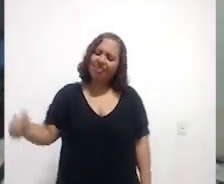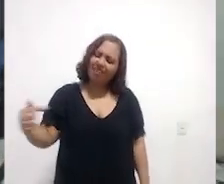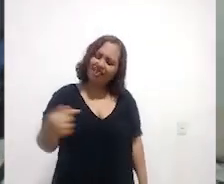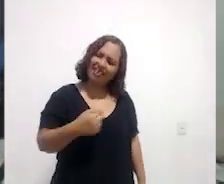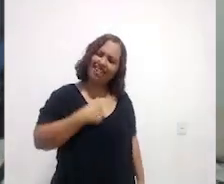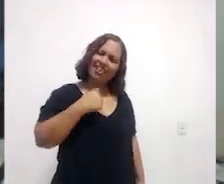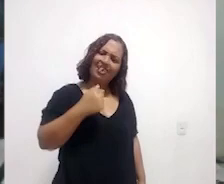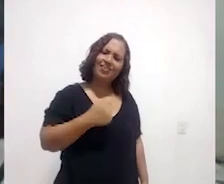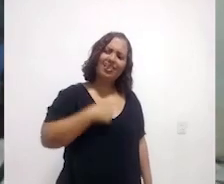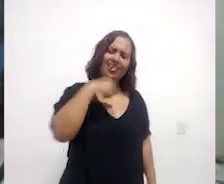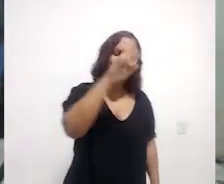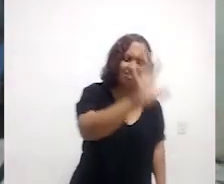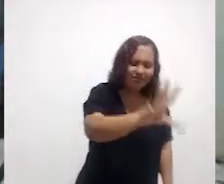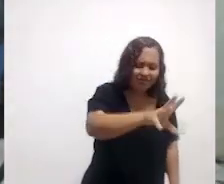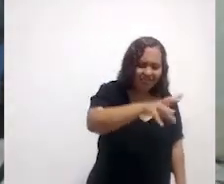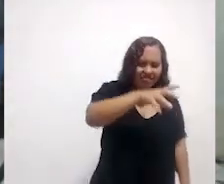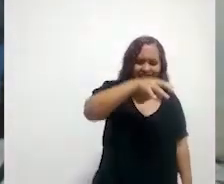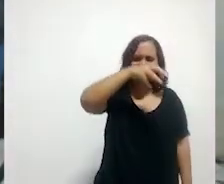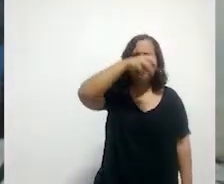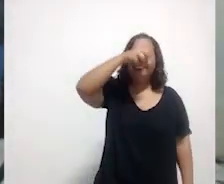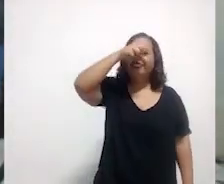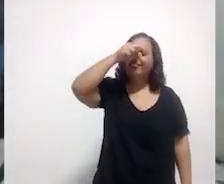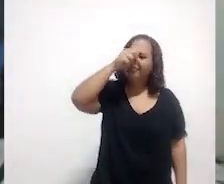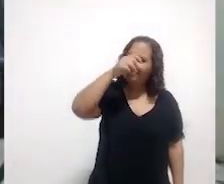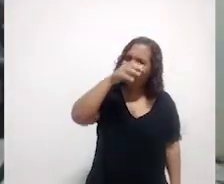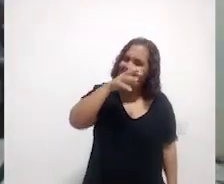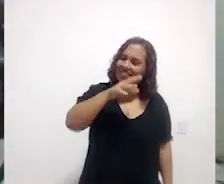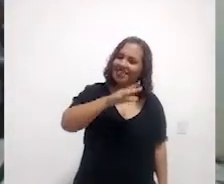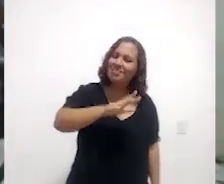este é o meu respirar.